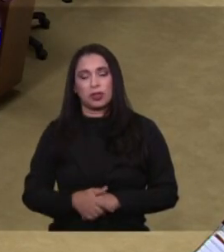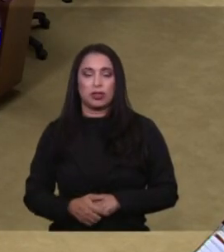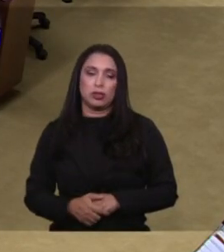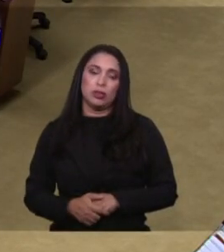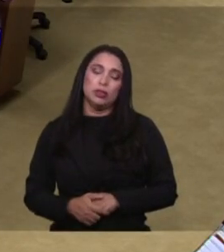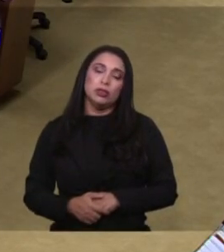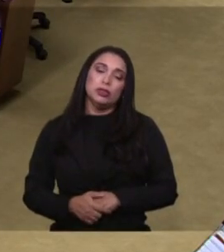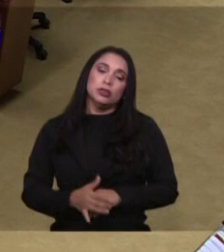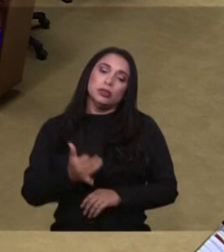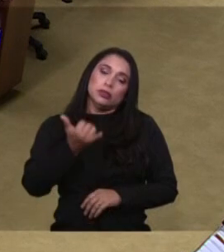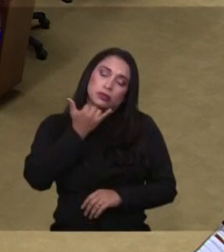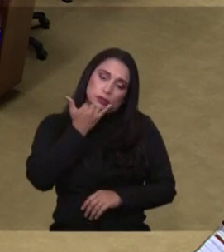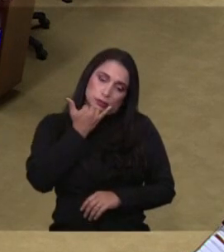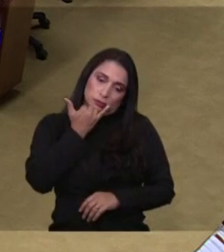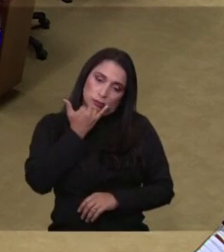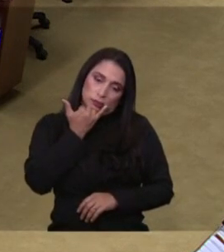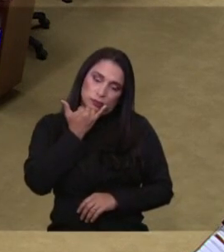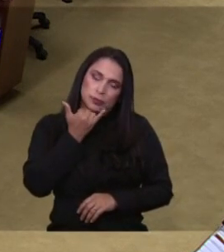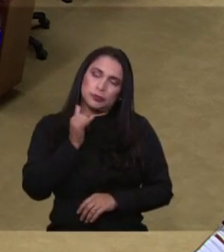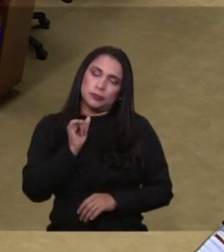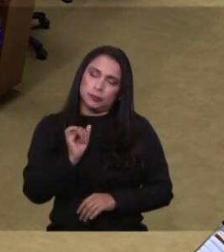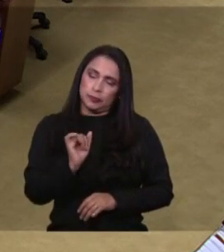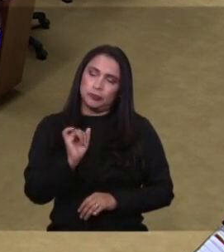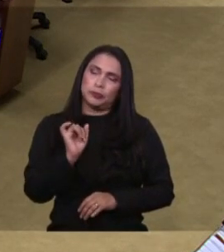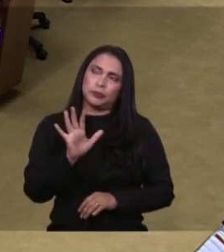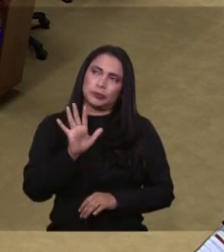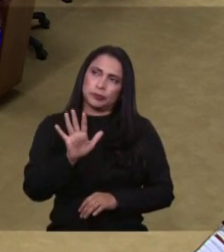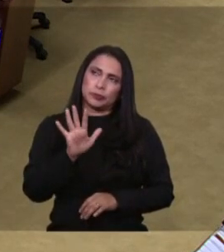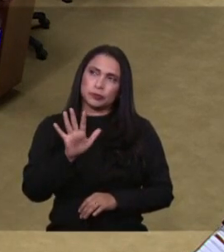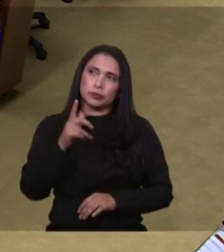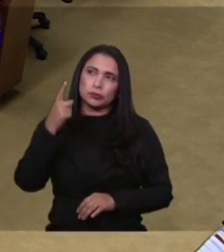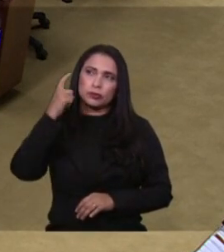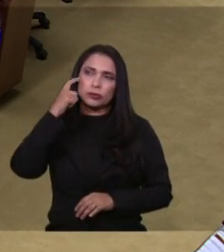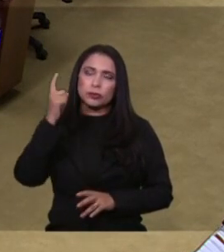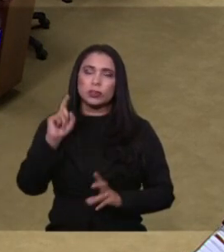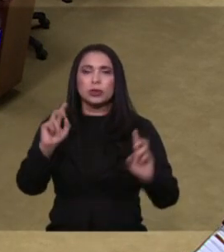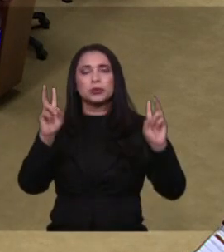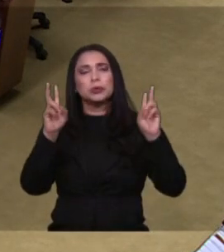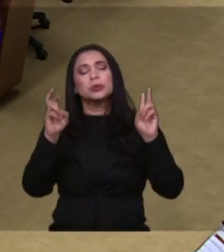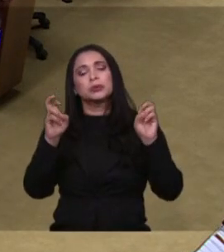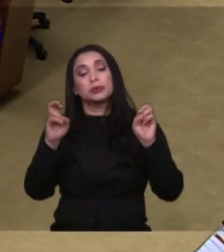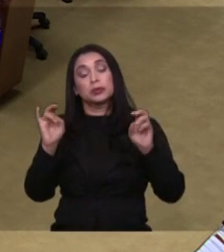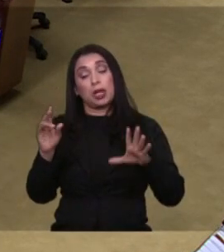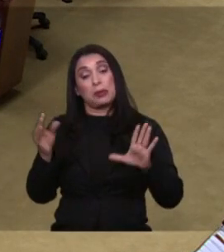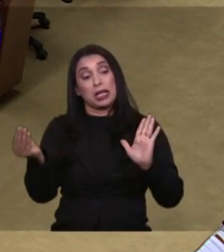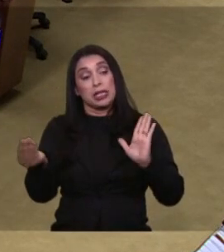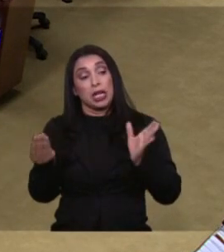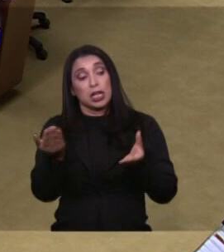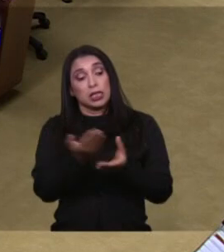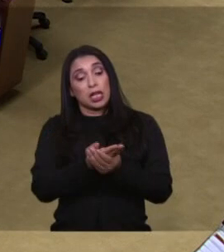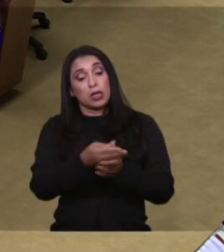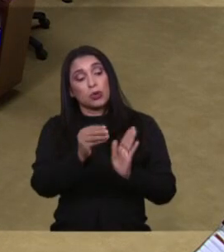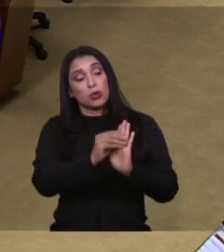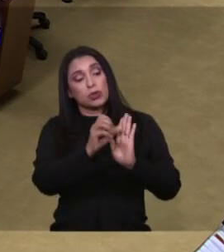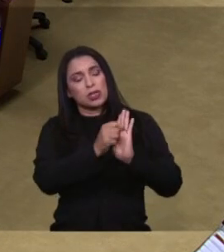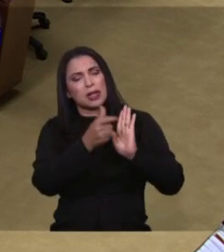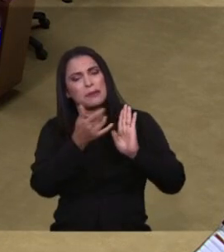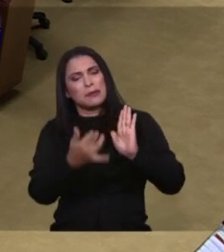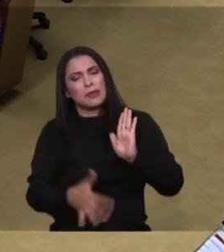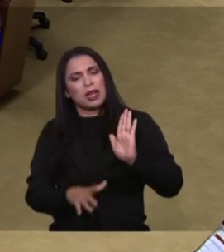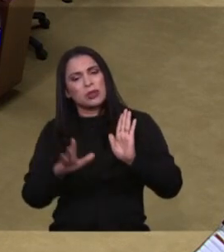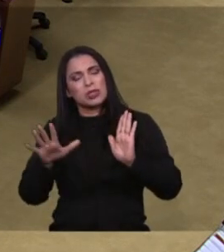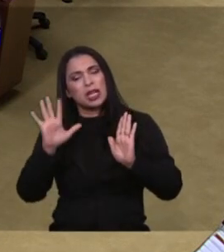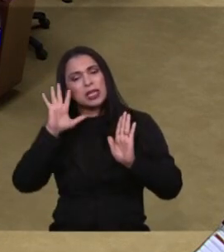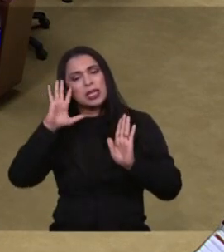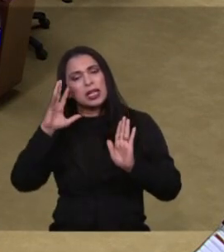peço escusa, mas a questão é exatamente essa, porque, na verdade, os embargos são em face da